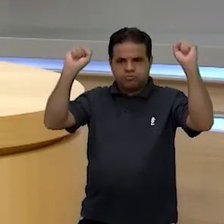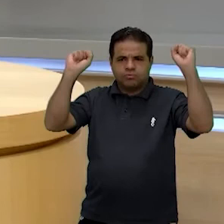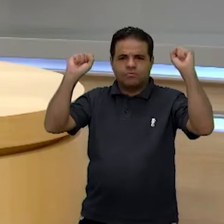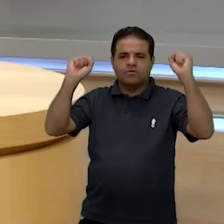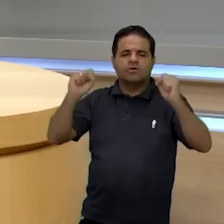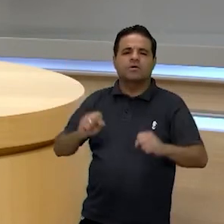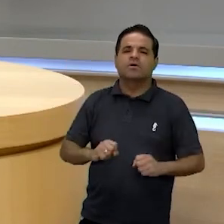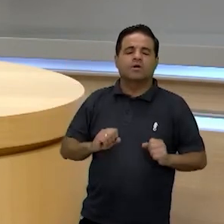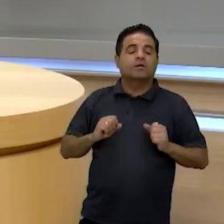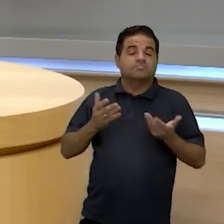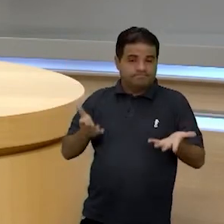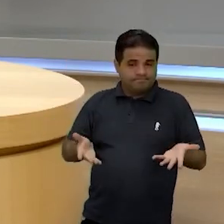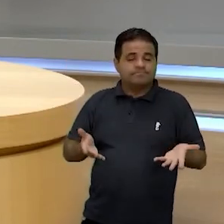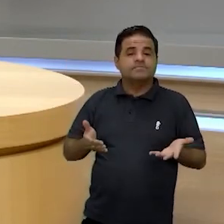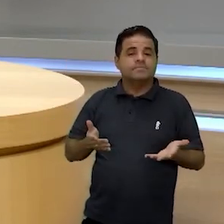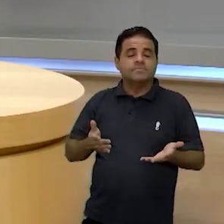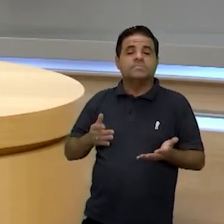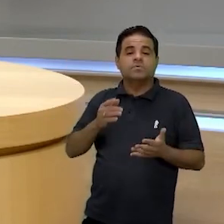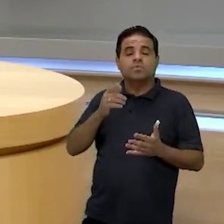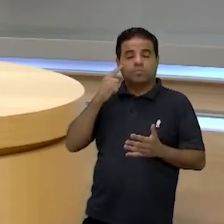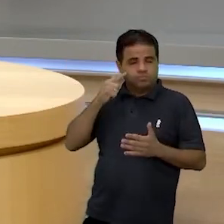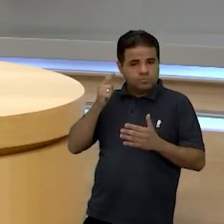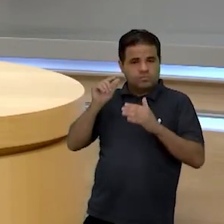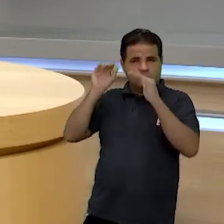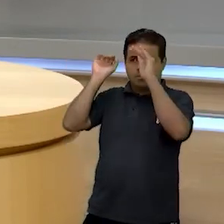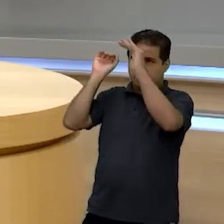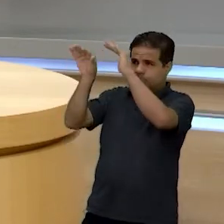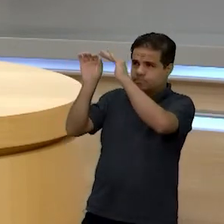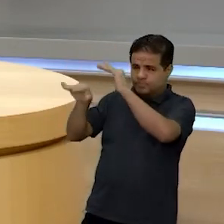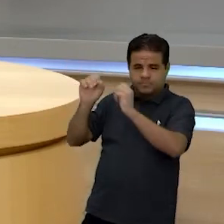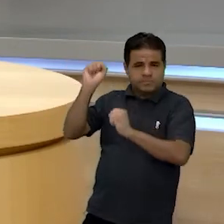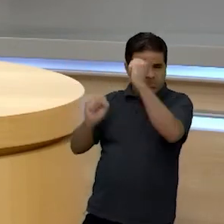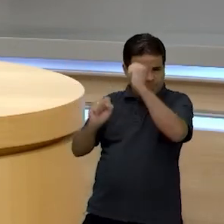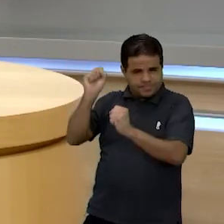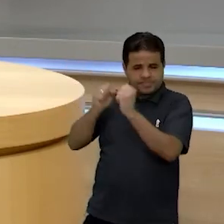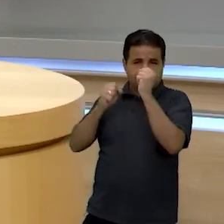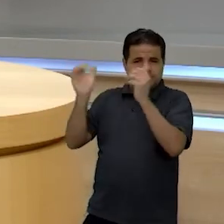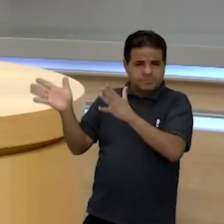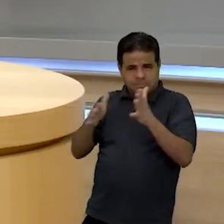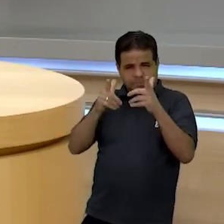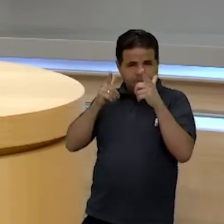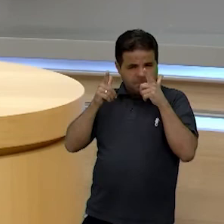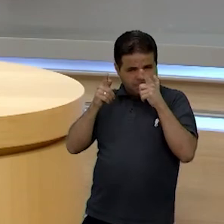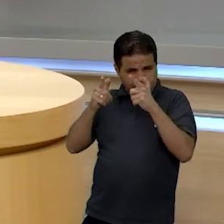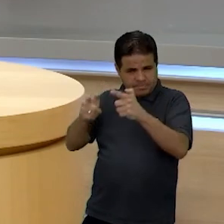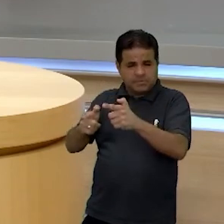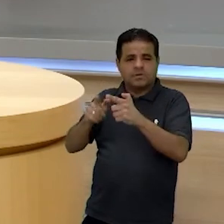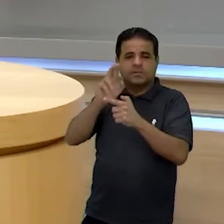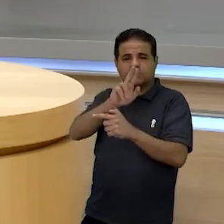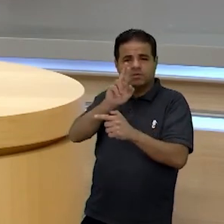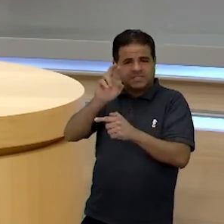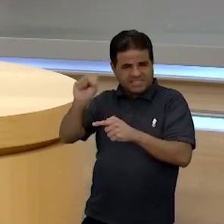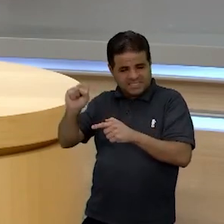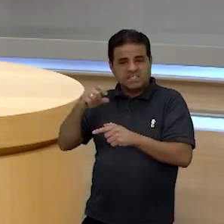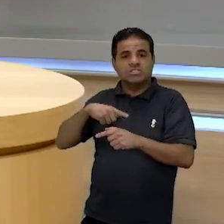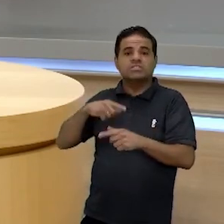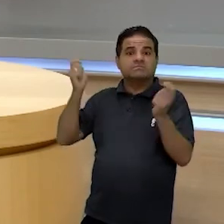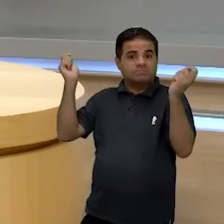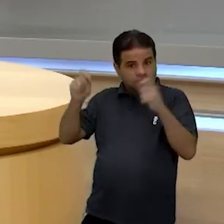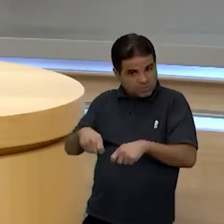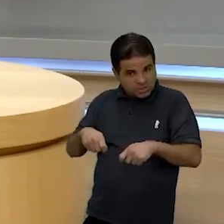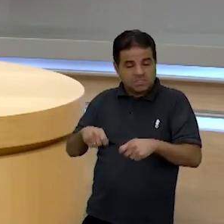vocês terem uma ideia, um dos armamentos produzidos pela União Soviética tinha o